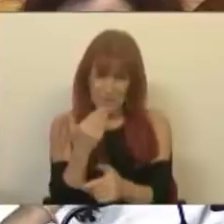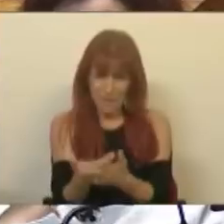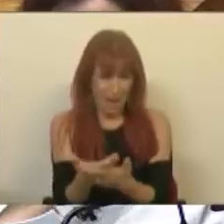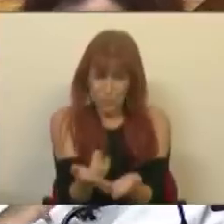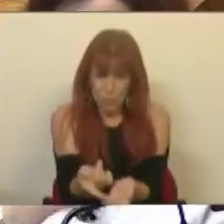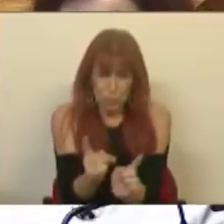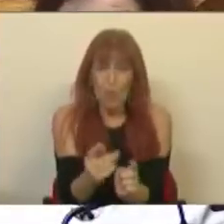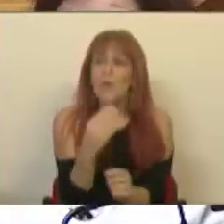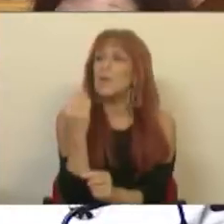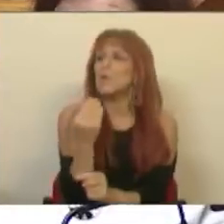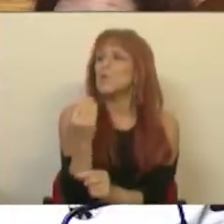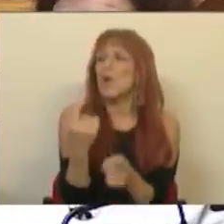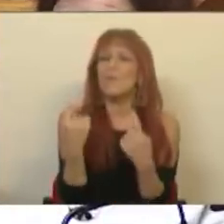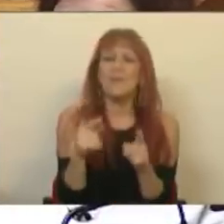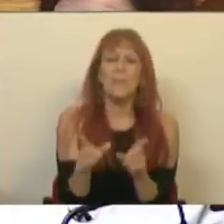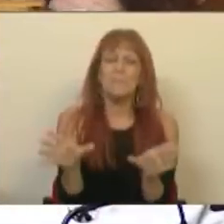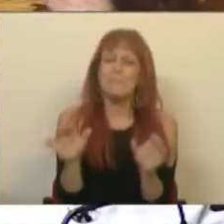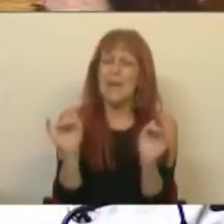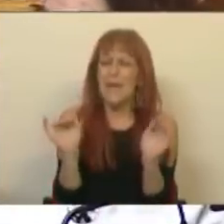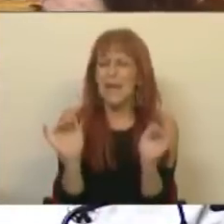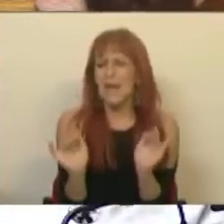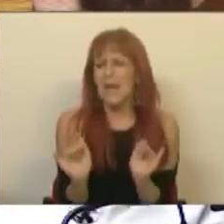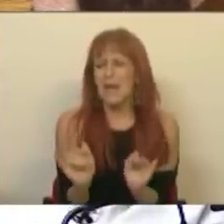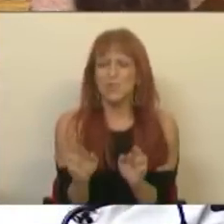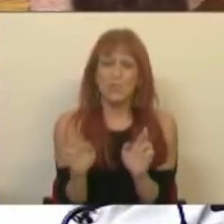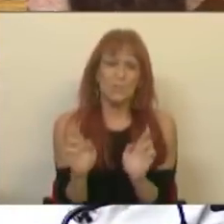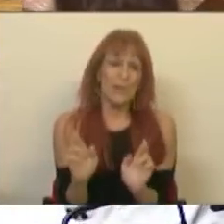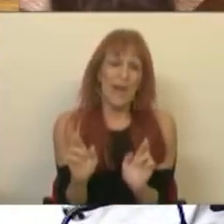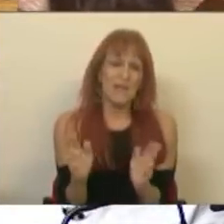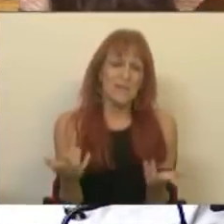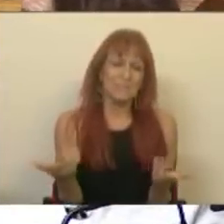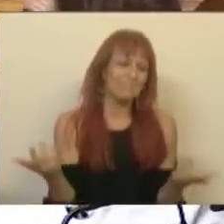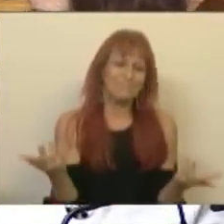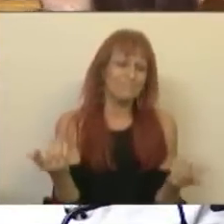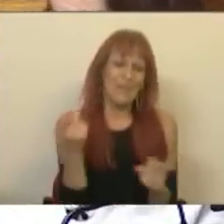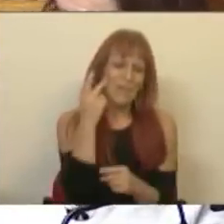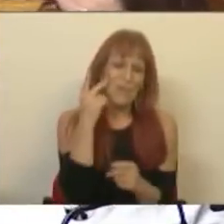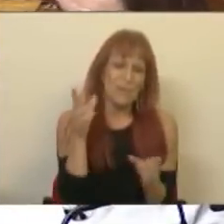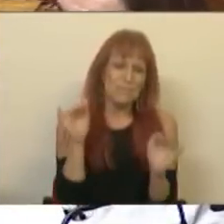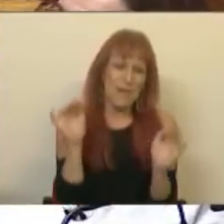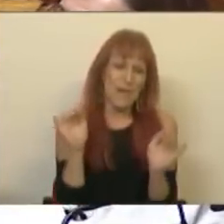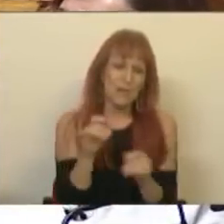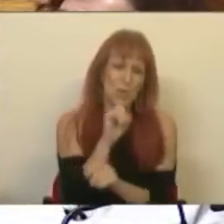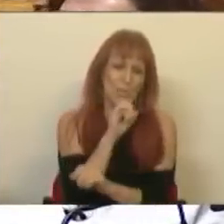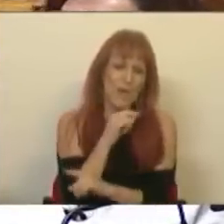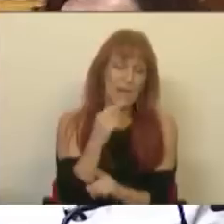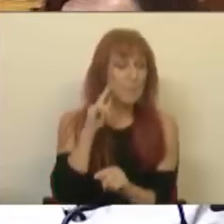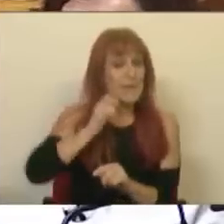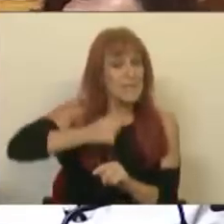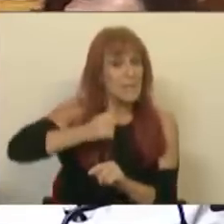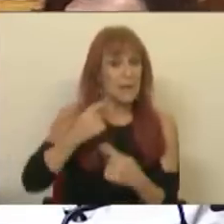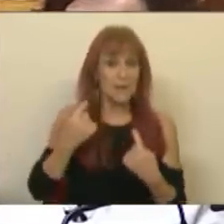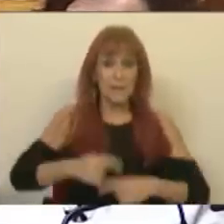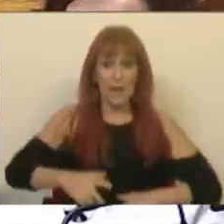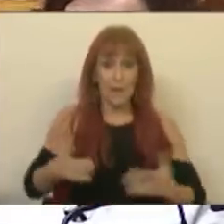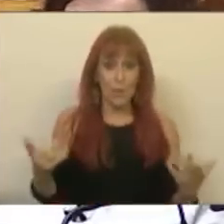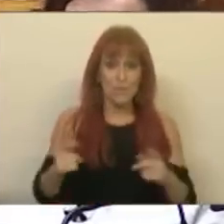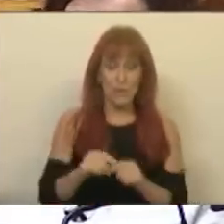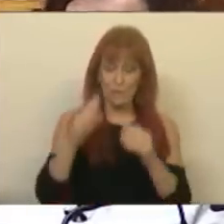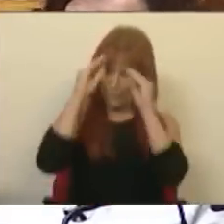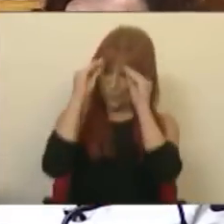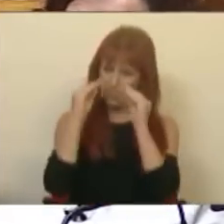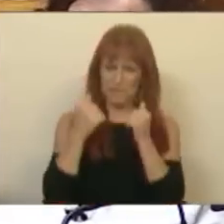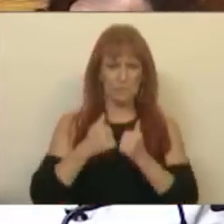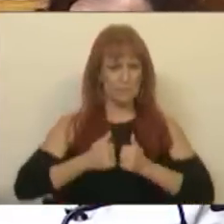valorizado e jovens que têm cada vez menos esperança e vem cada vez menos oportunidade sobretudo que tem uma